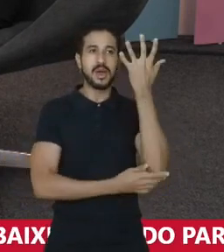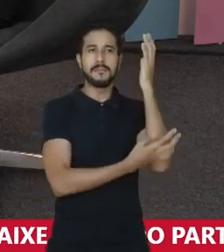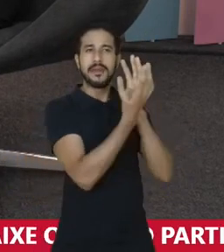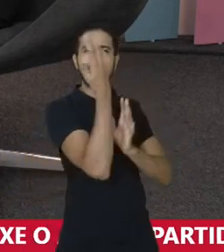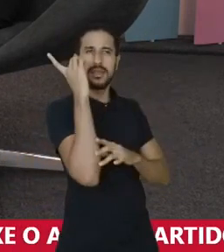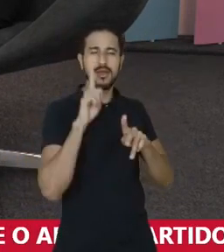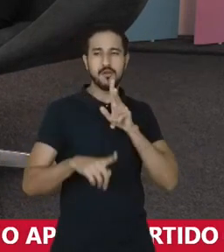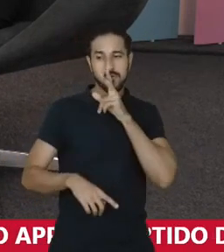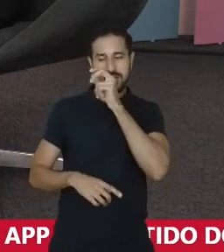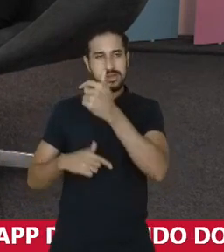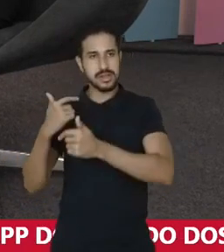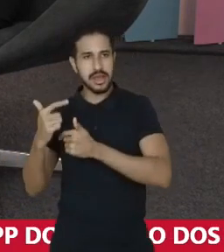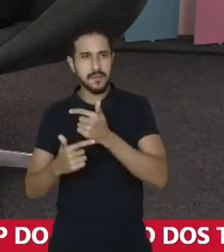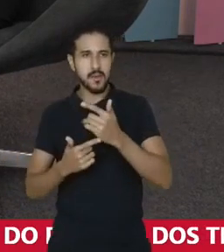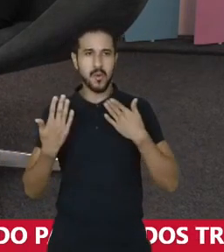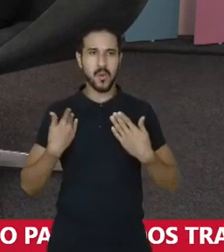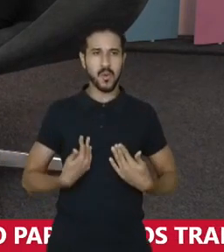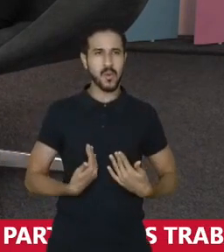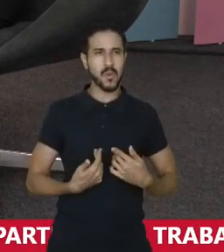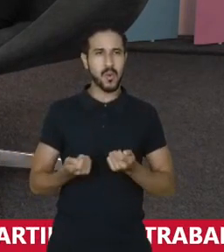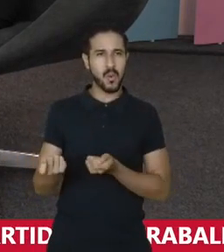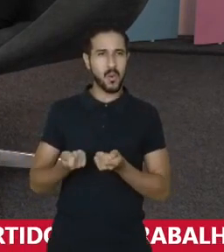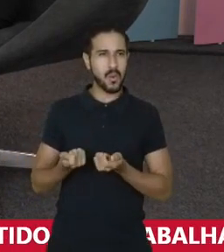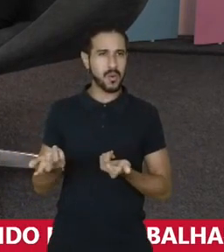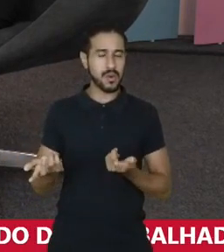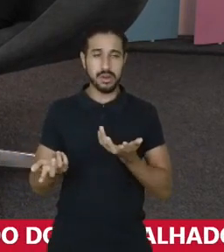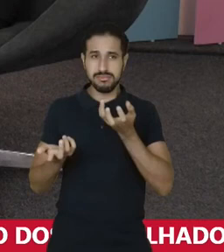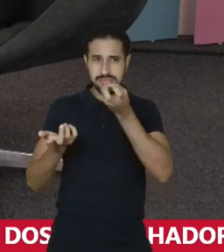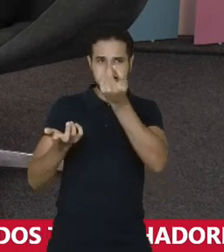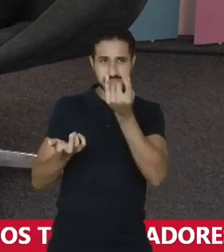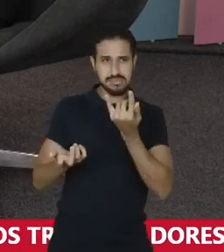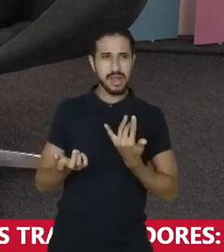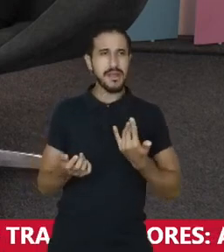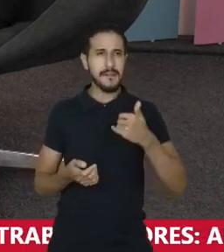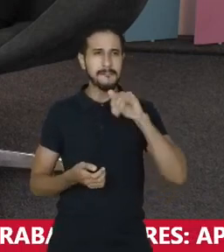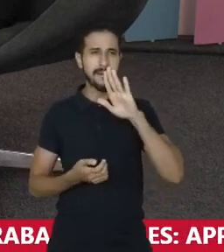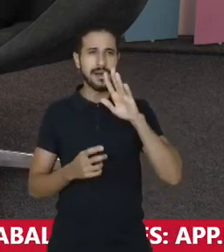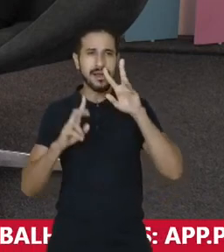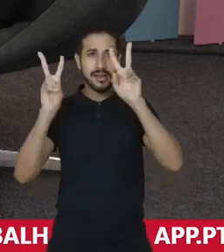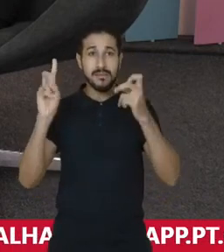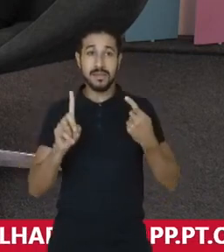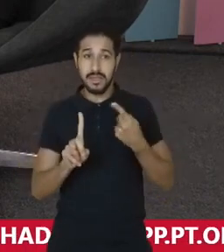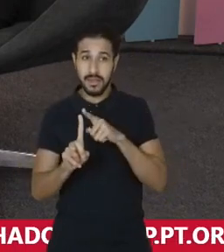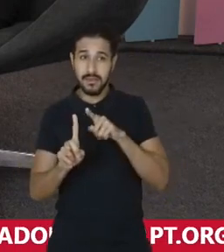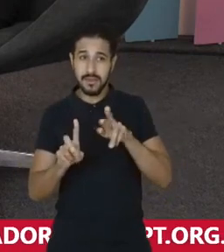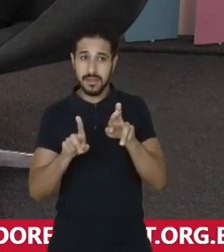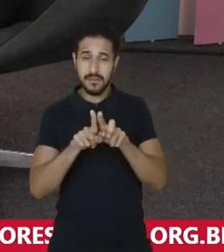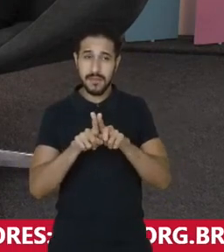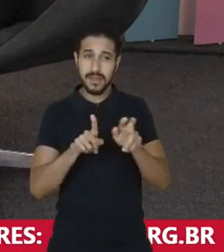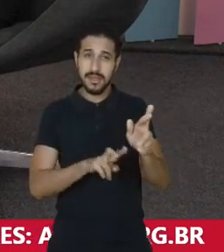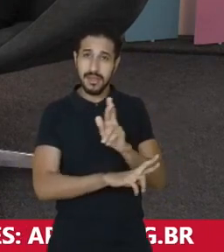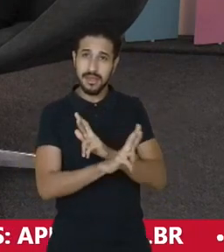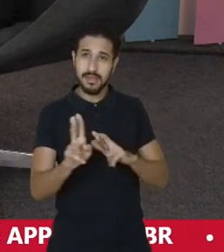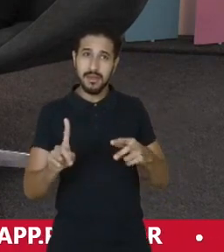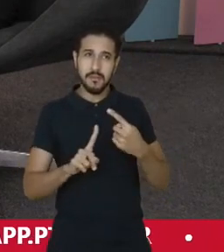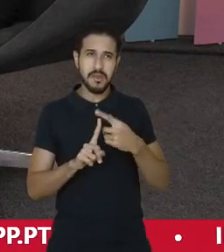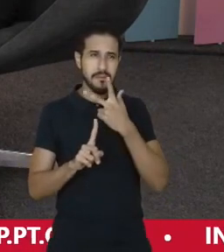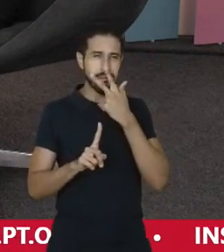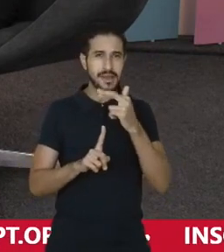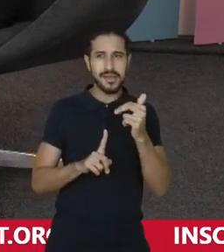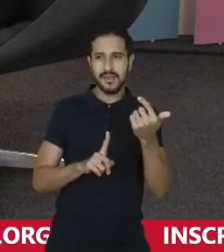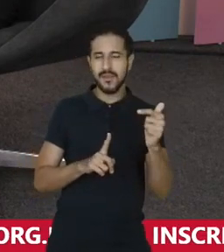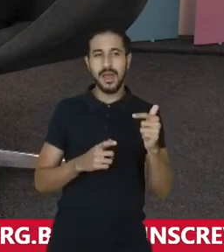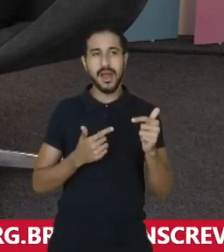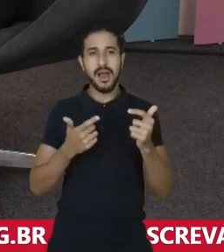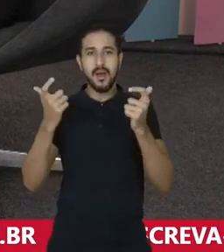da força de trabalho, dos corpos. Eu queria que você falasse um pouco mais sobre esse desafio e essa relação, já que um parece não existir